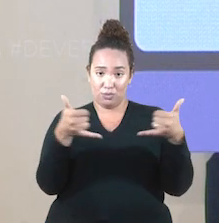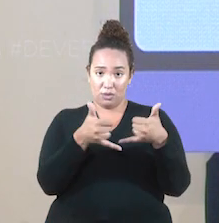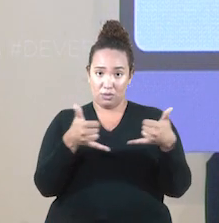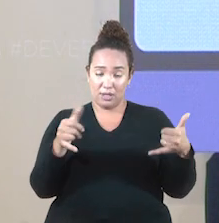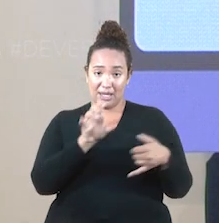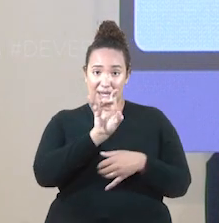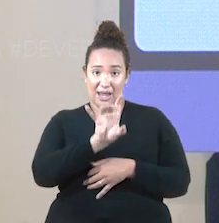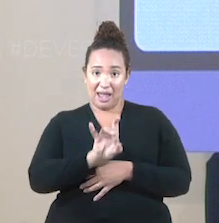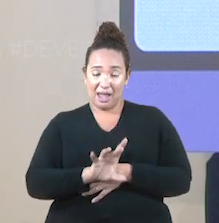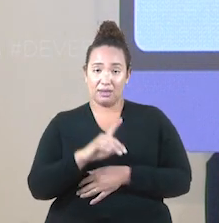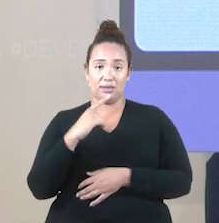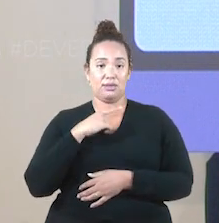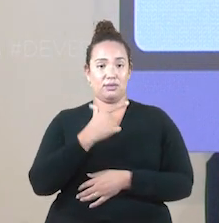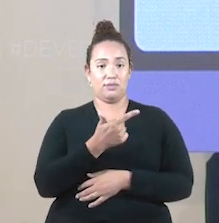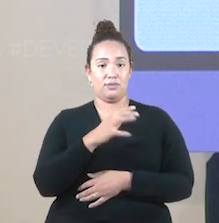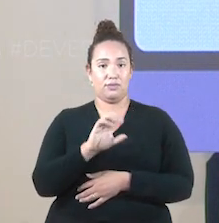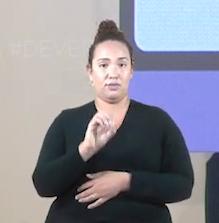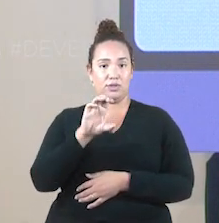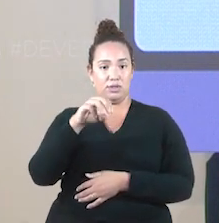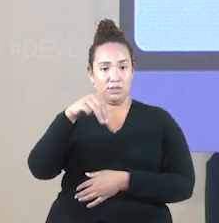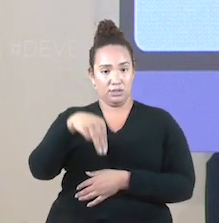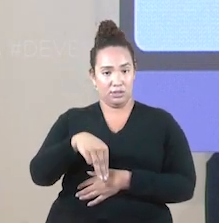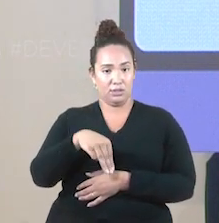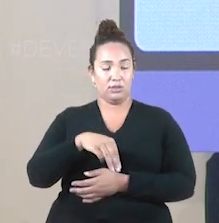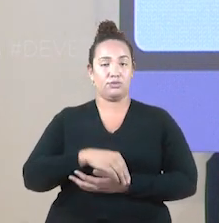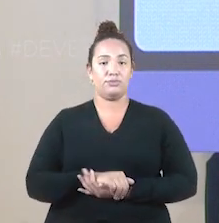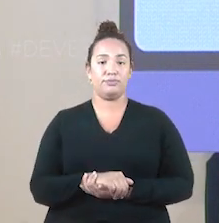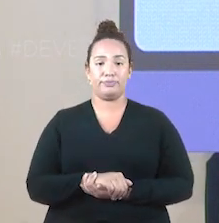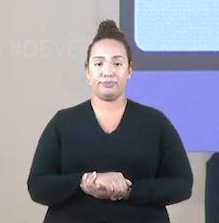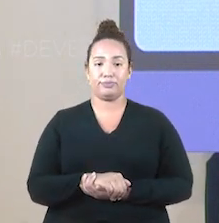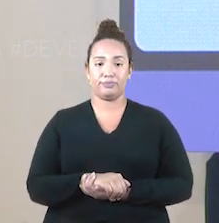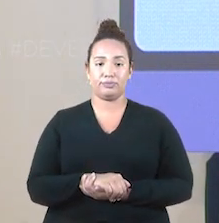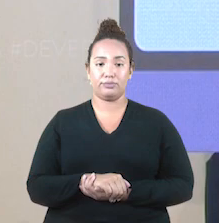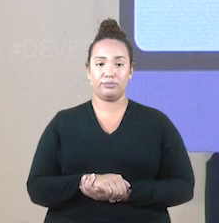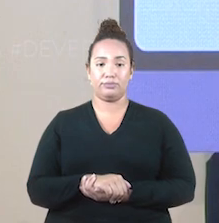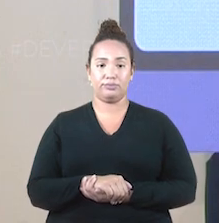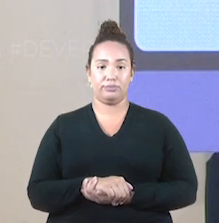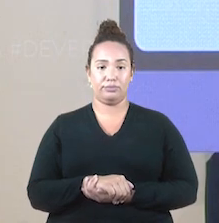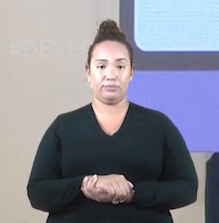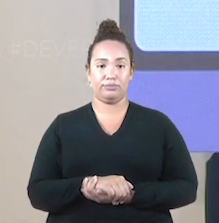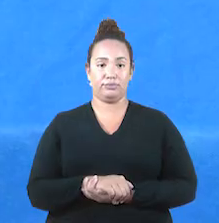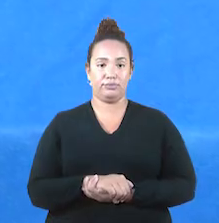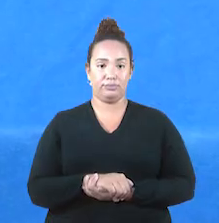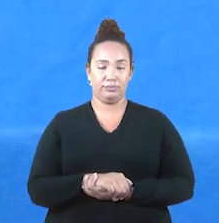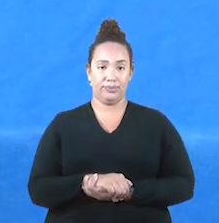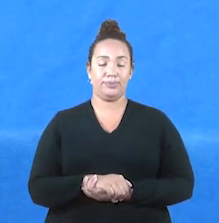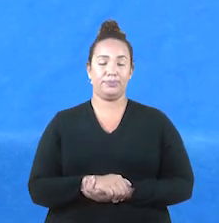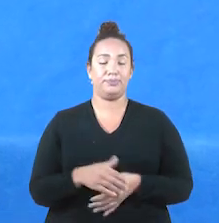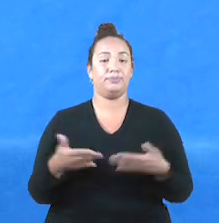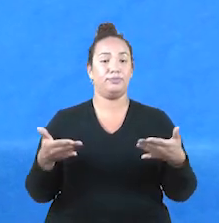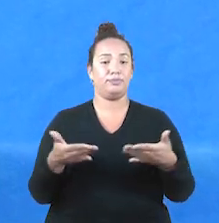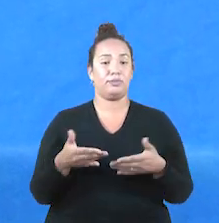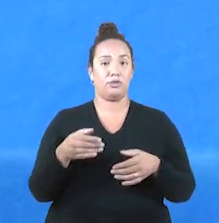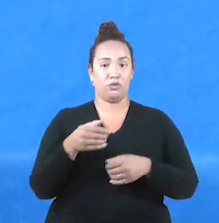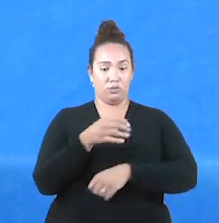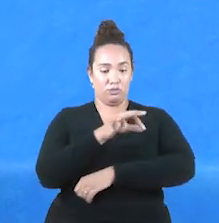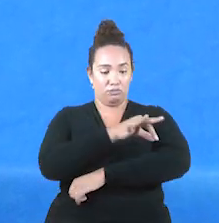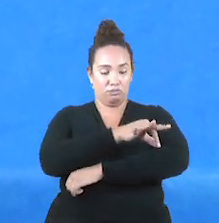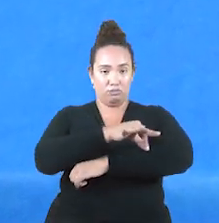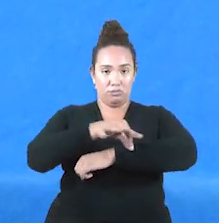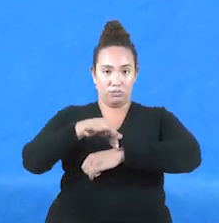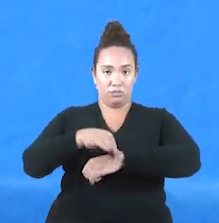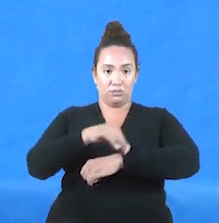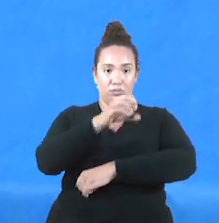cada uma com 20 centímetros. Medimos, então, o barbante do ponto 0 da